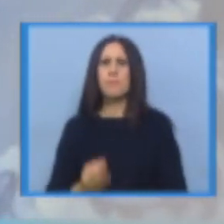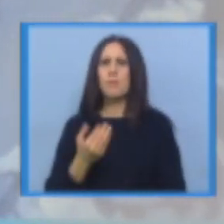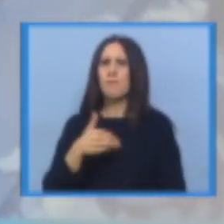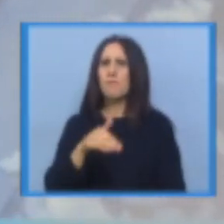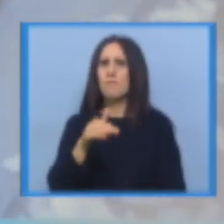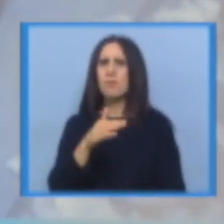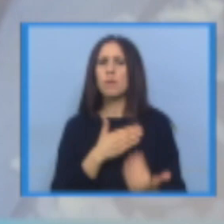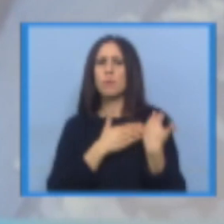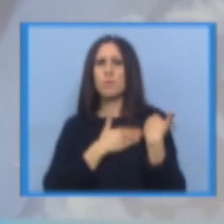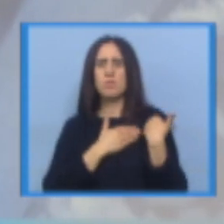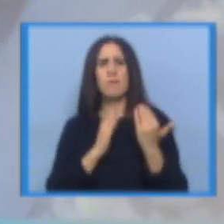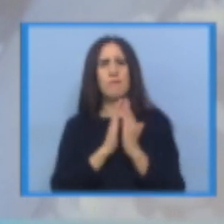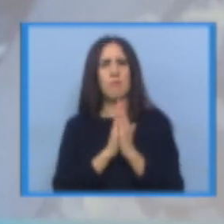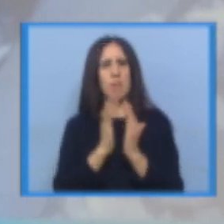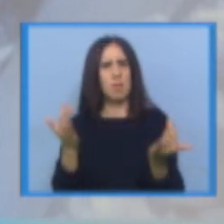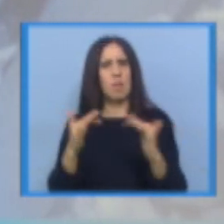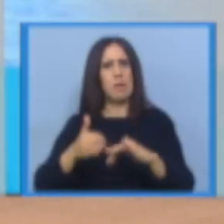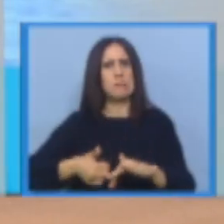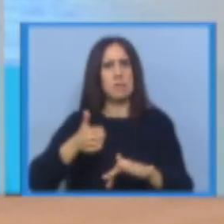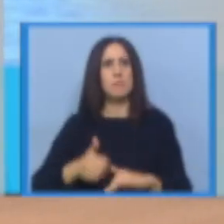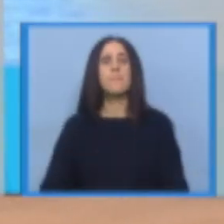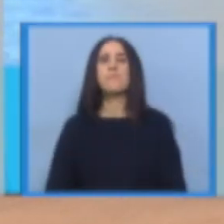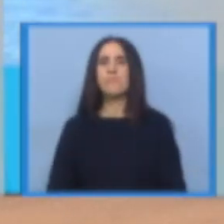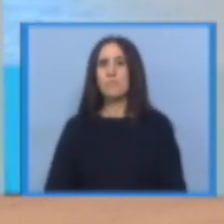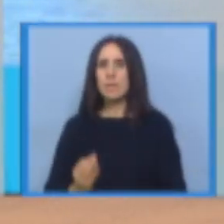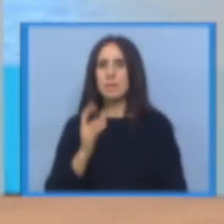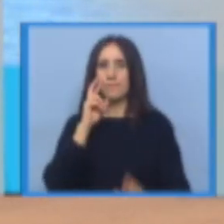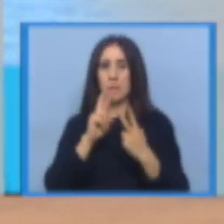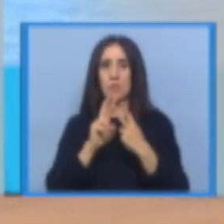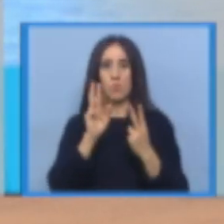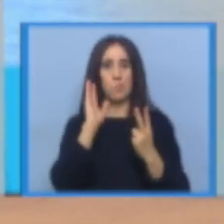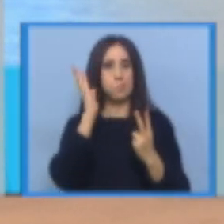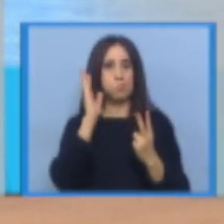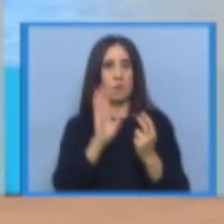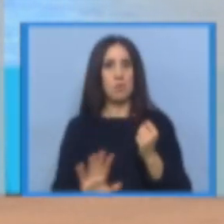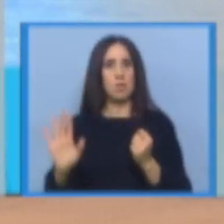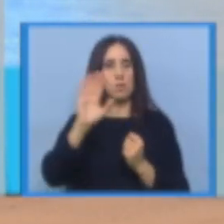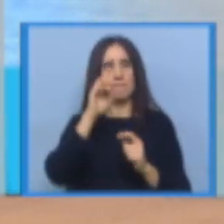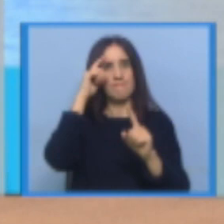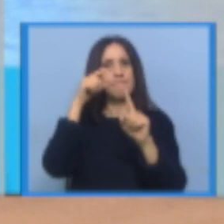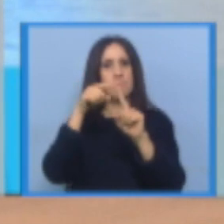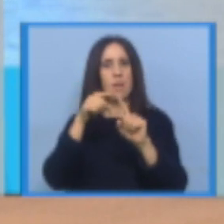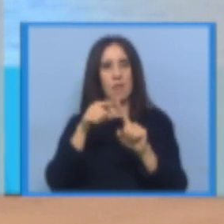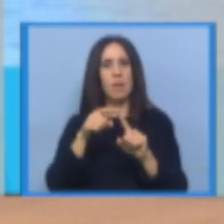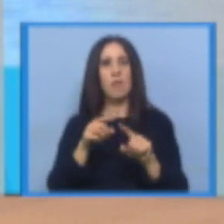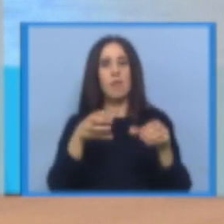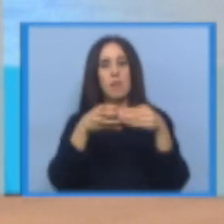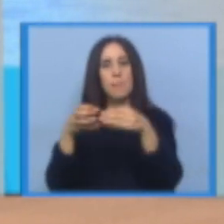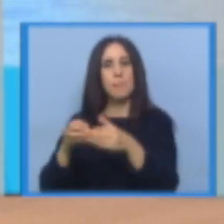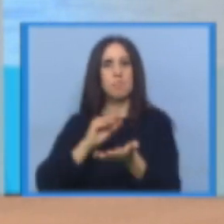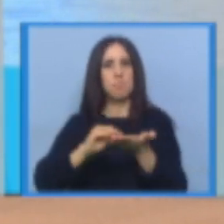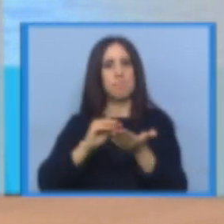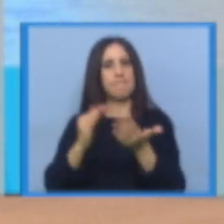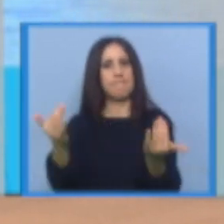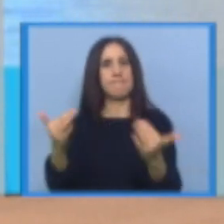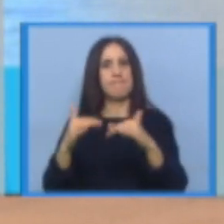participado por responsáveis diocesanos, sobretudo? Sim, os encontros nacionais dedicam-se a reunir as equipas dos secretariados diocesanos.